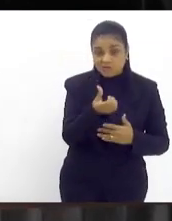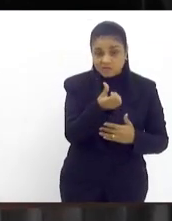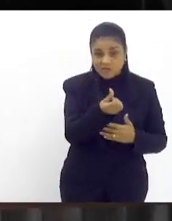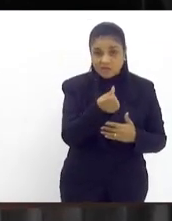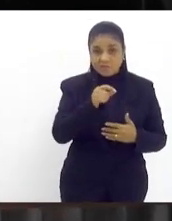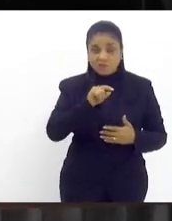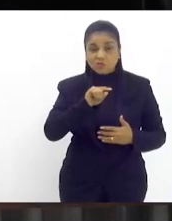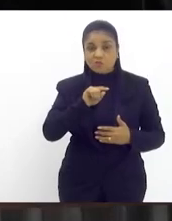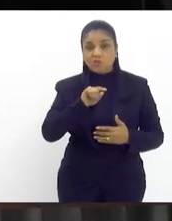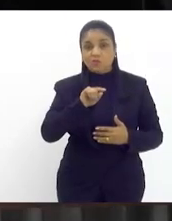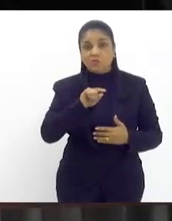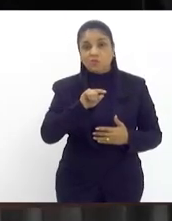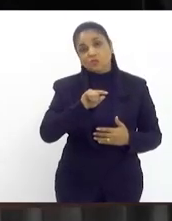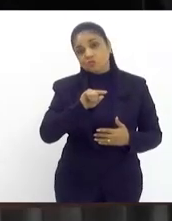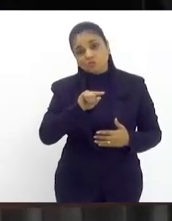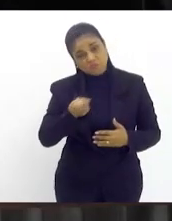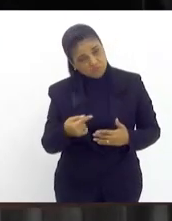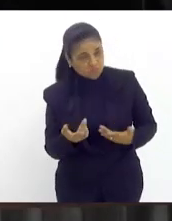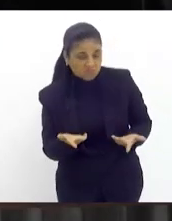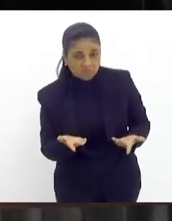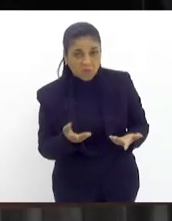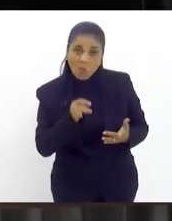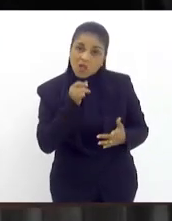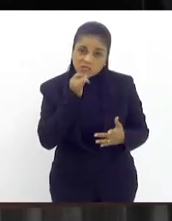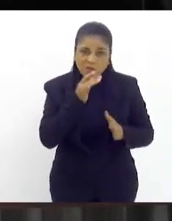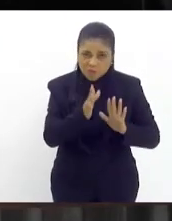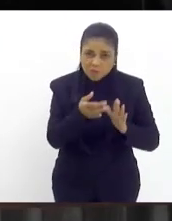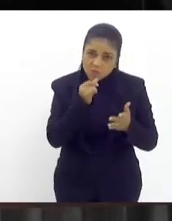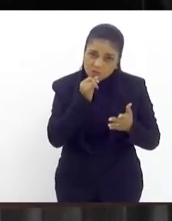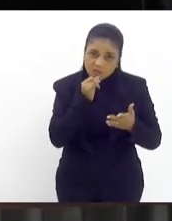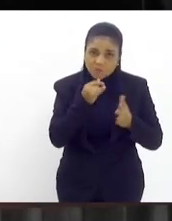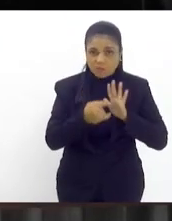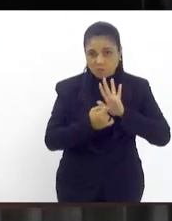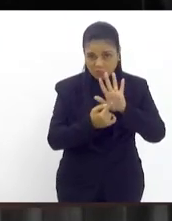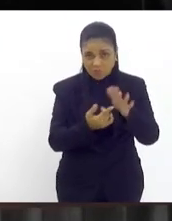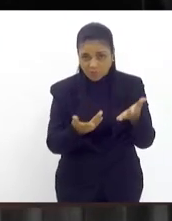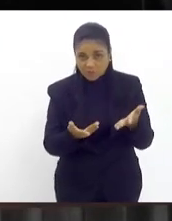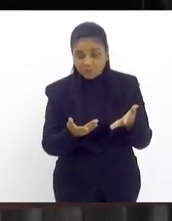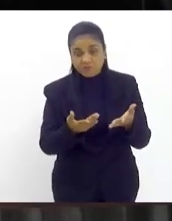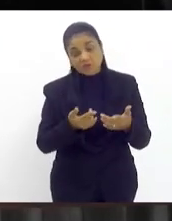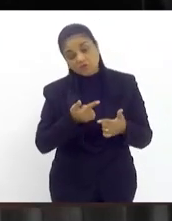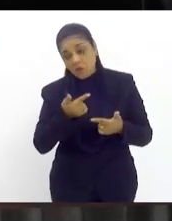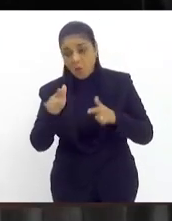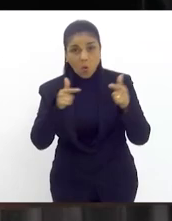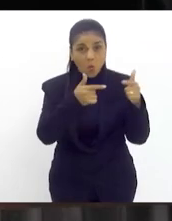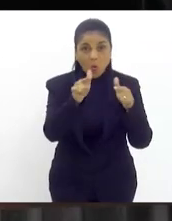ou seja isso só para dar um exemplo Se nós formos em outros também